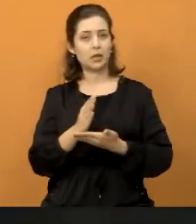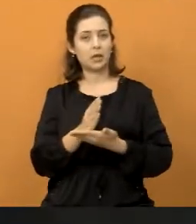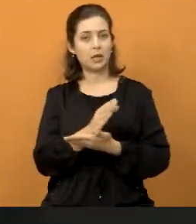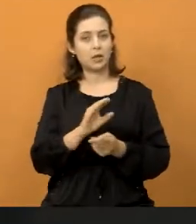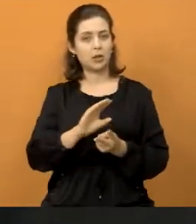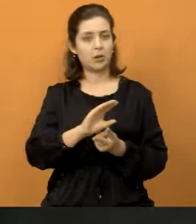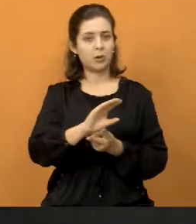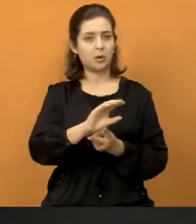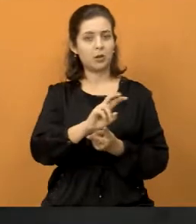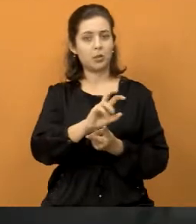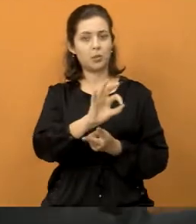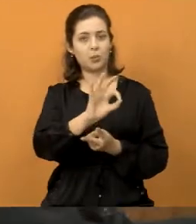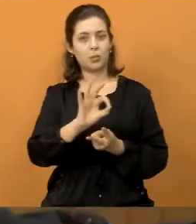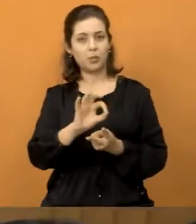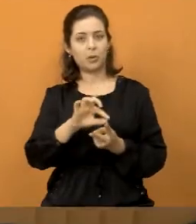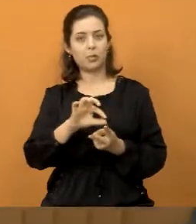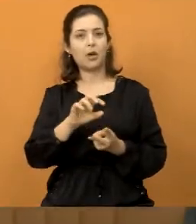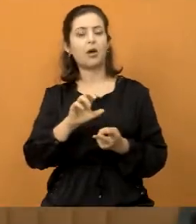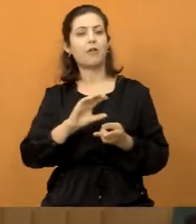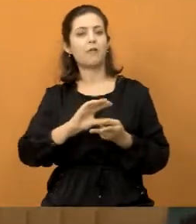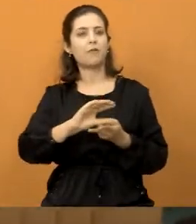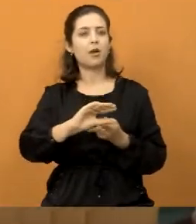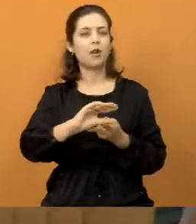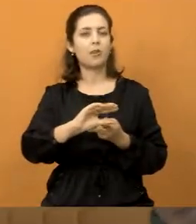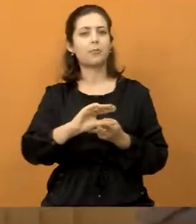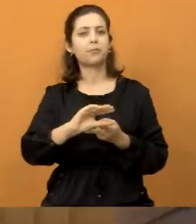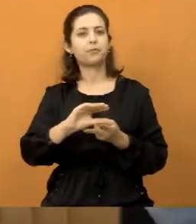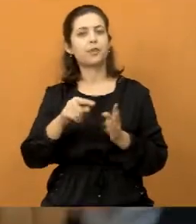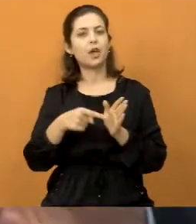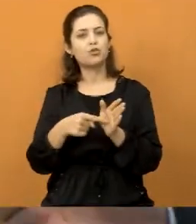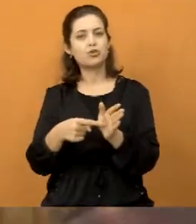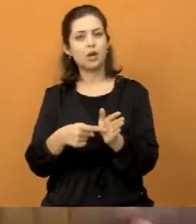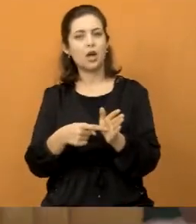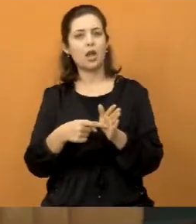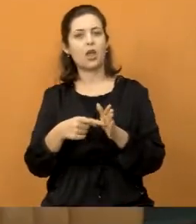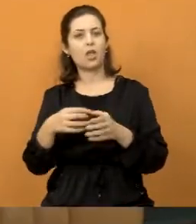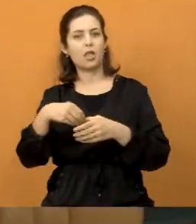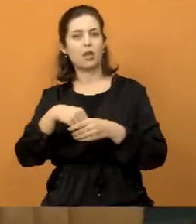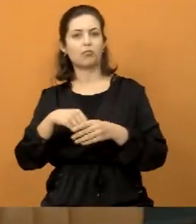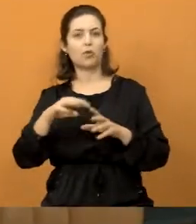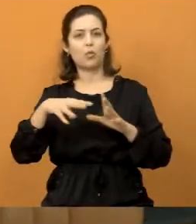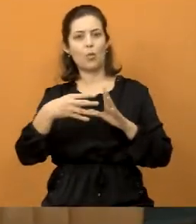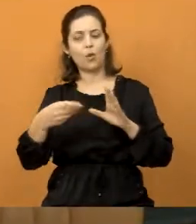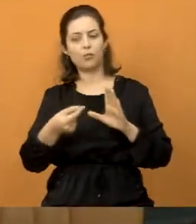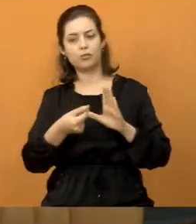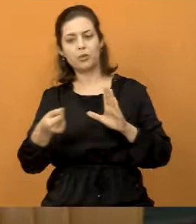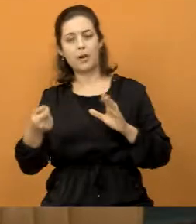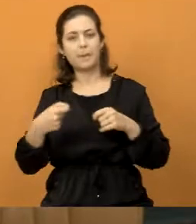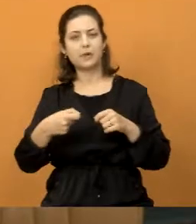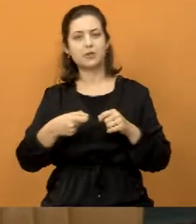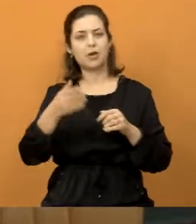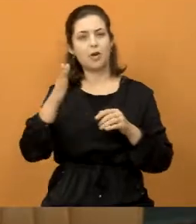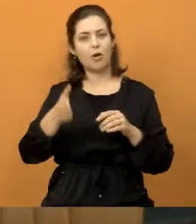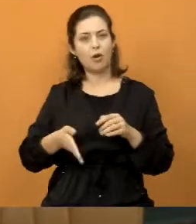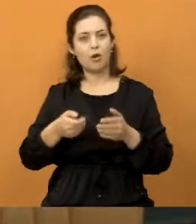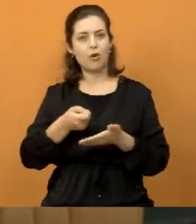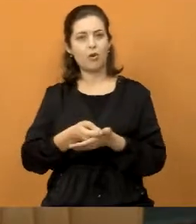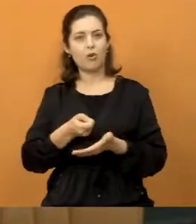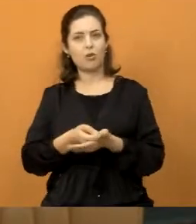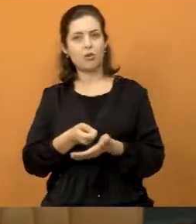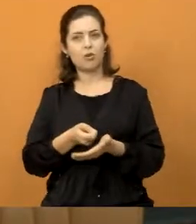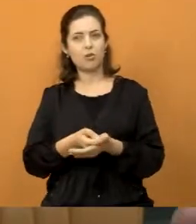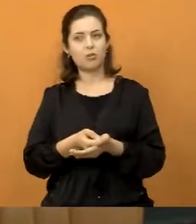das demandas verbas que nós indicamos no orçamento elas terão que ser obrigatoriamente